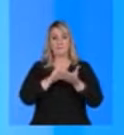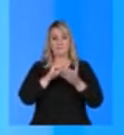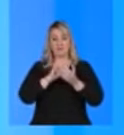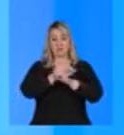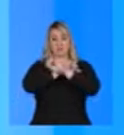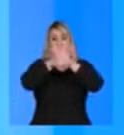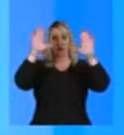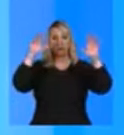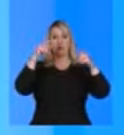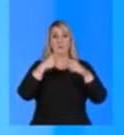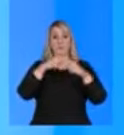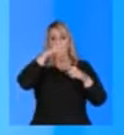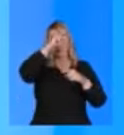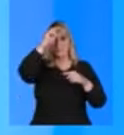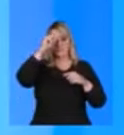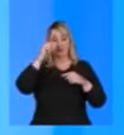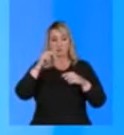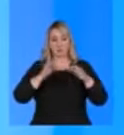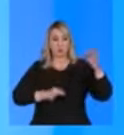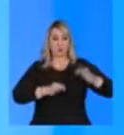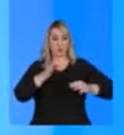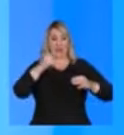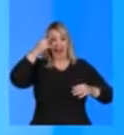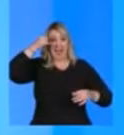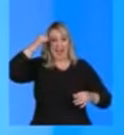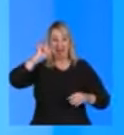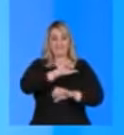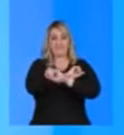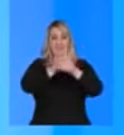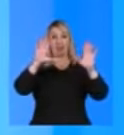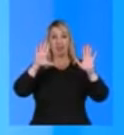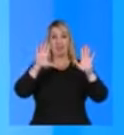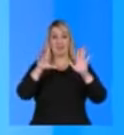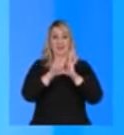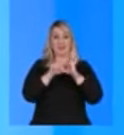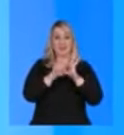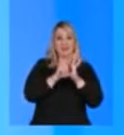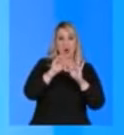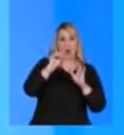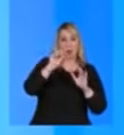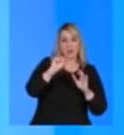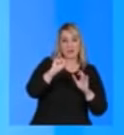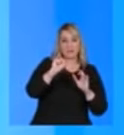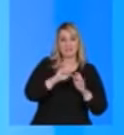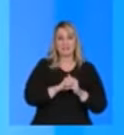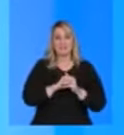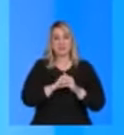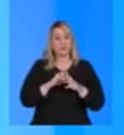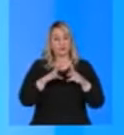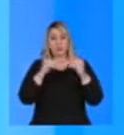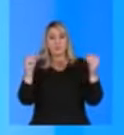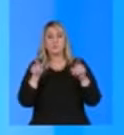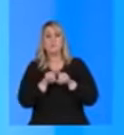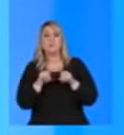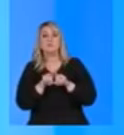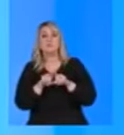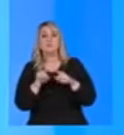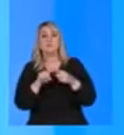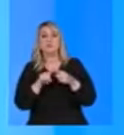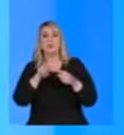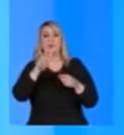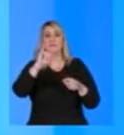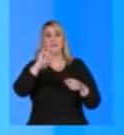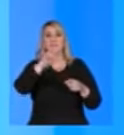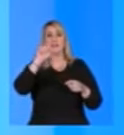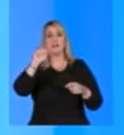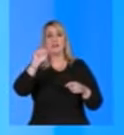prefeito Eduardo pais entrou na justiça para evitar que a lei de Transparência as organizações sociais sumiram também a viga da